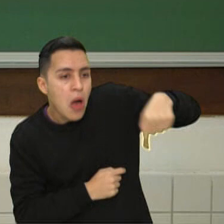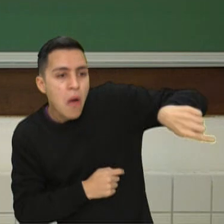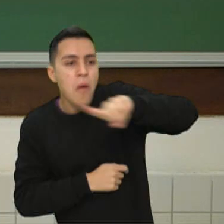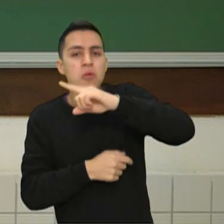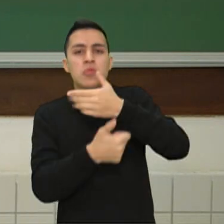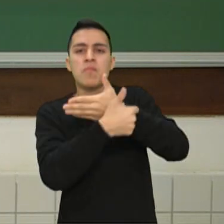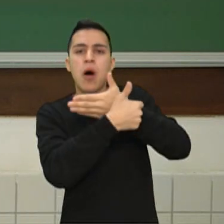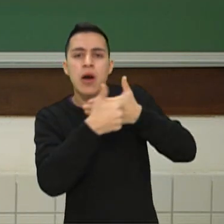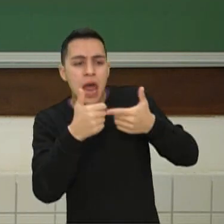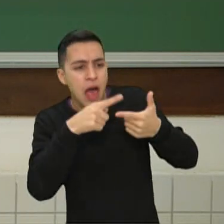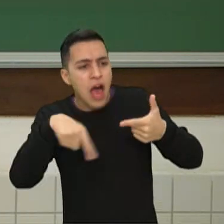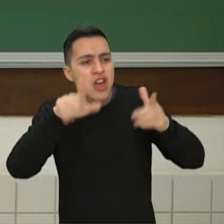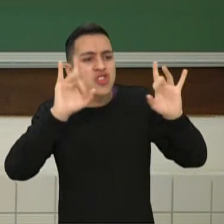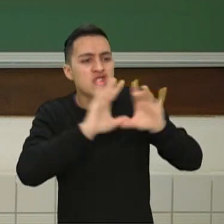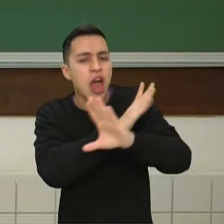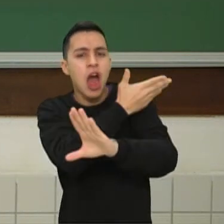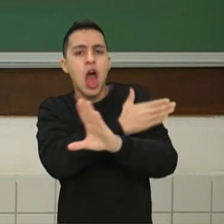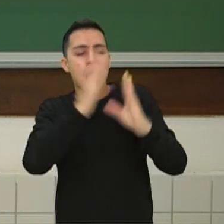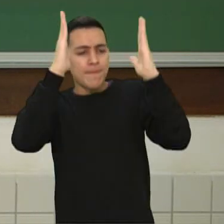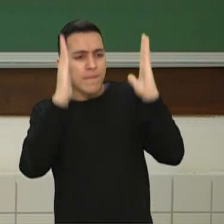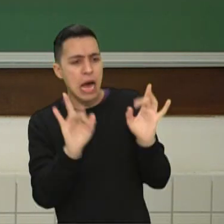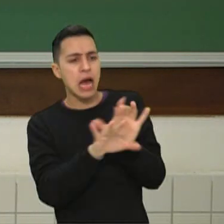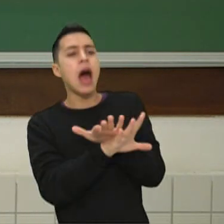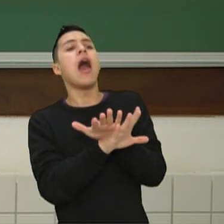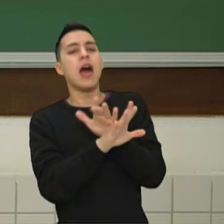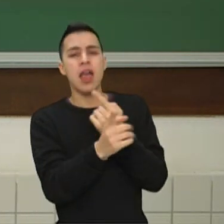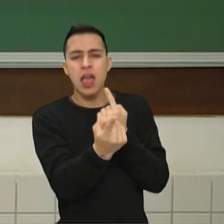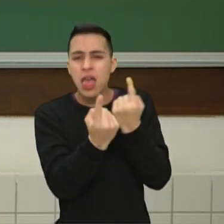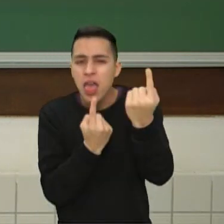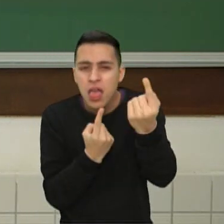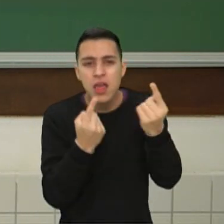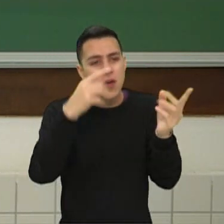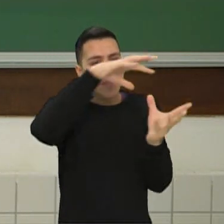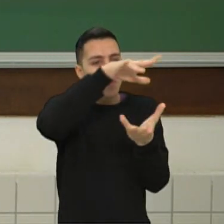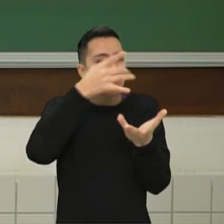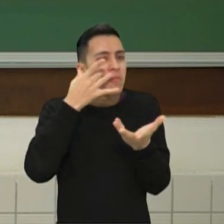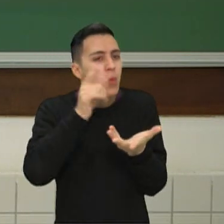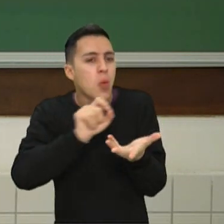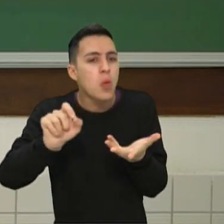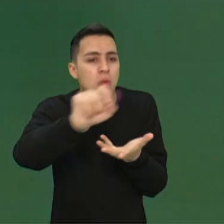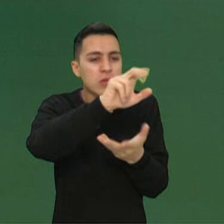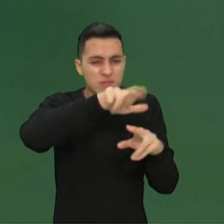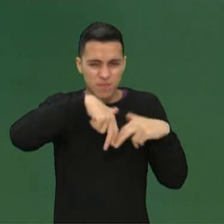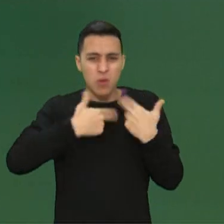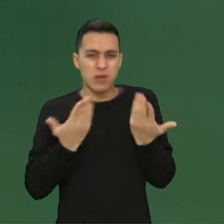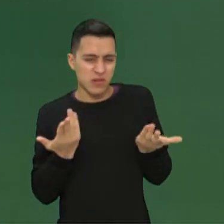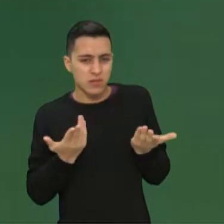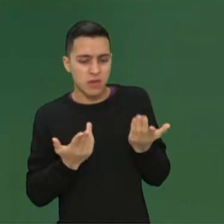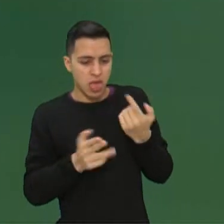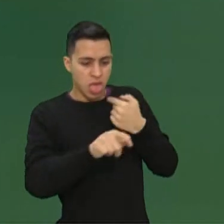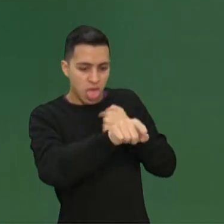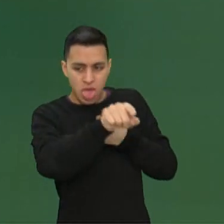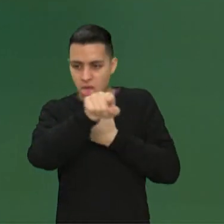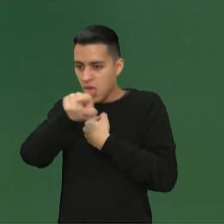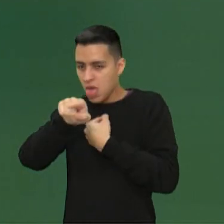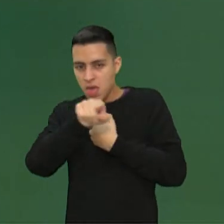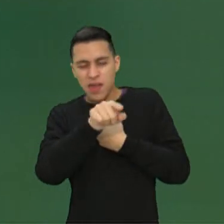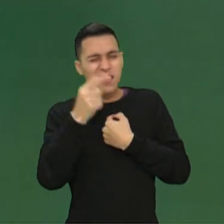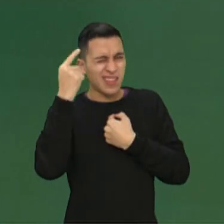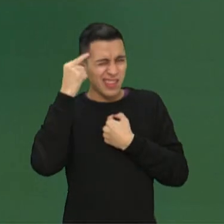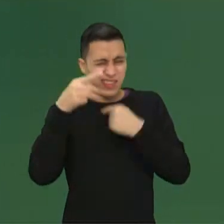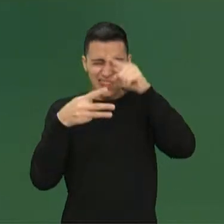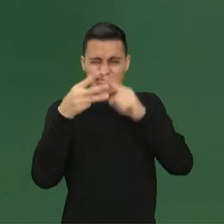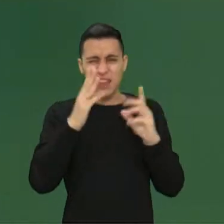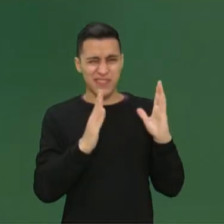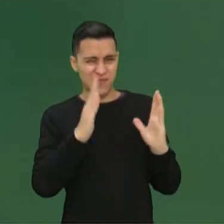tem determinados costumes, né? Essa relação sua com o mundo, portanto, tá? Então, nós temos aí 3 fases